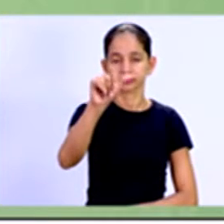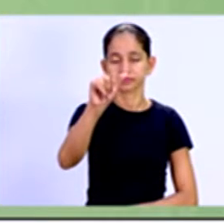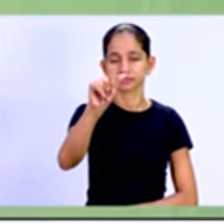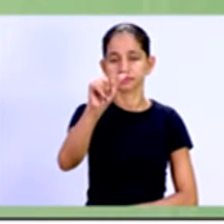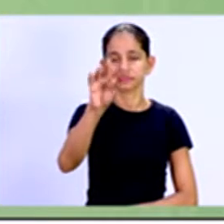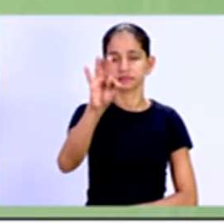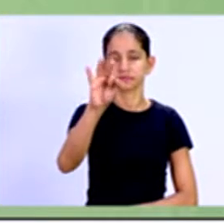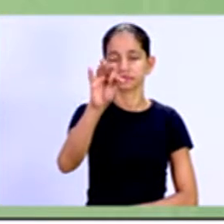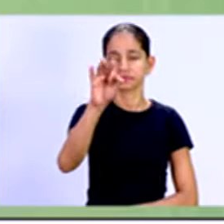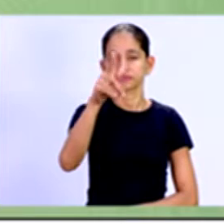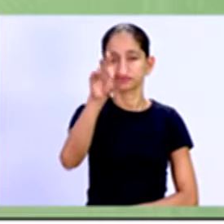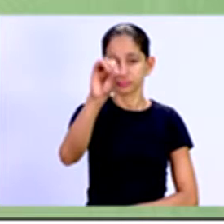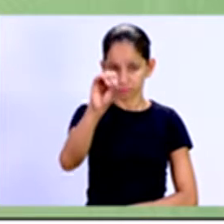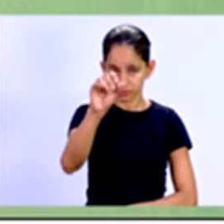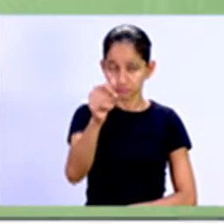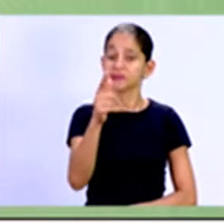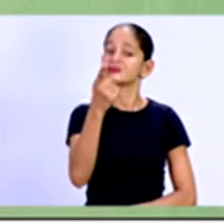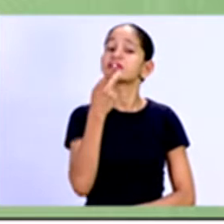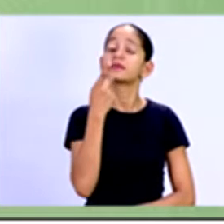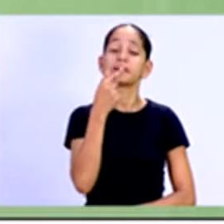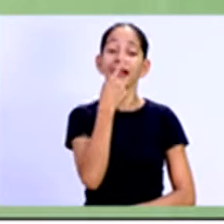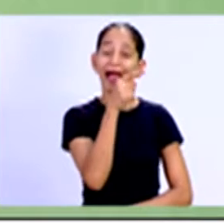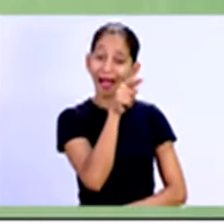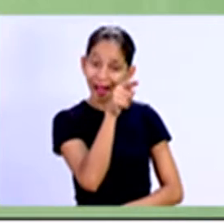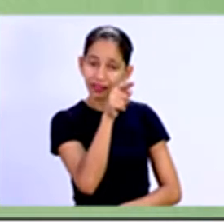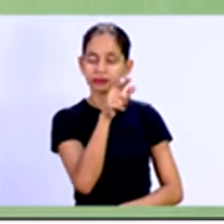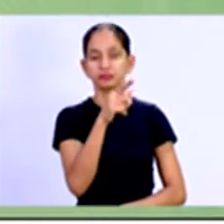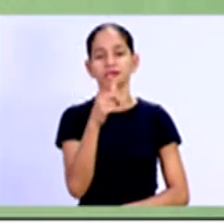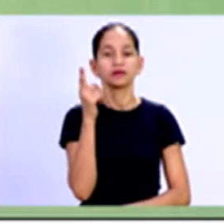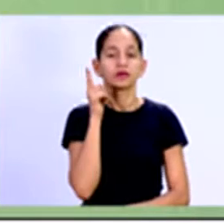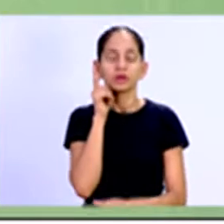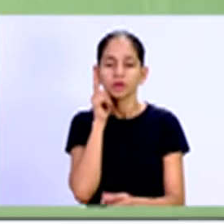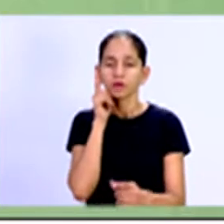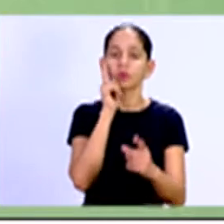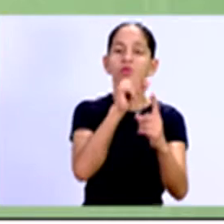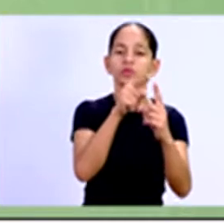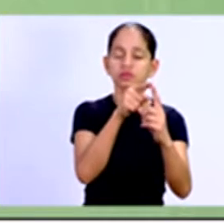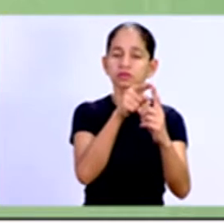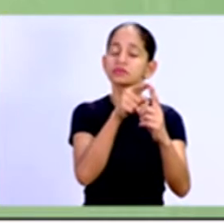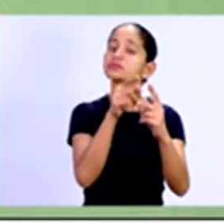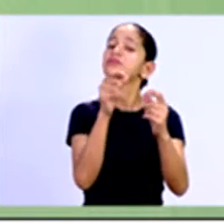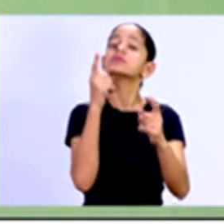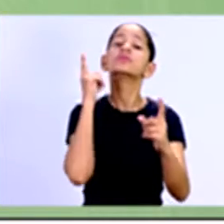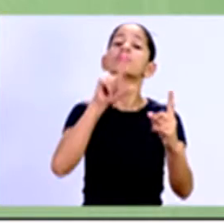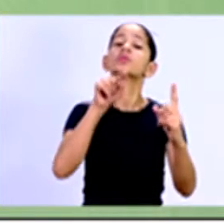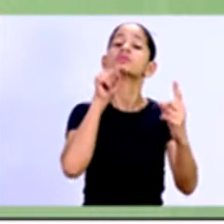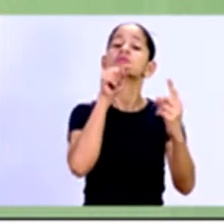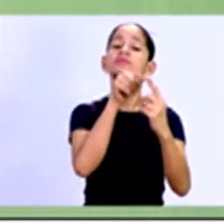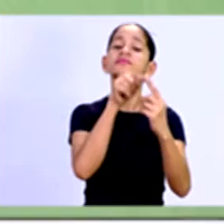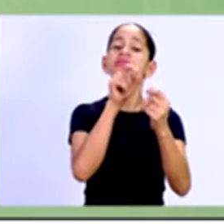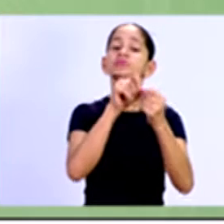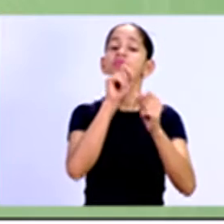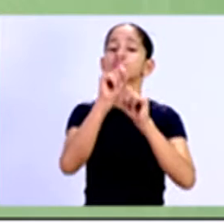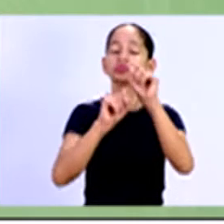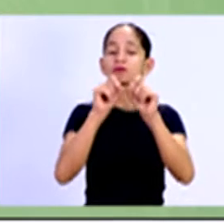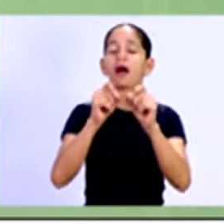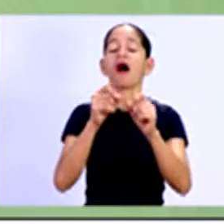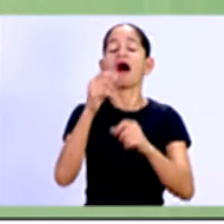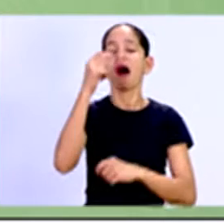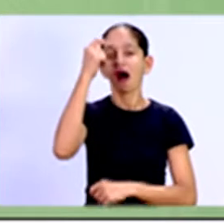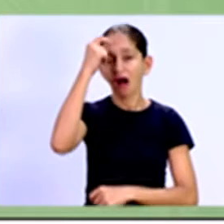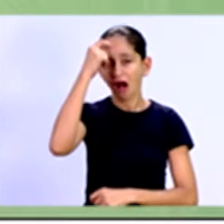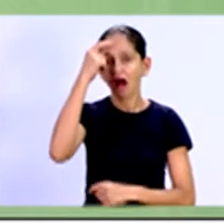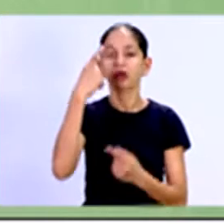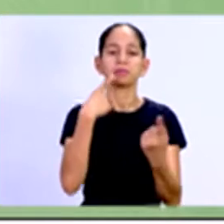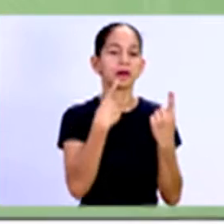grega. Para Platão, alcançar o bem se relaciona com a capacidade de compreender o